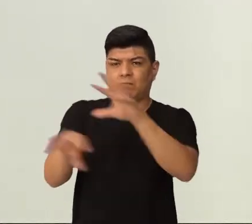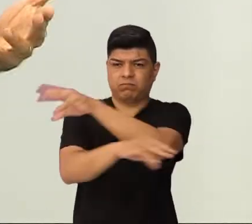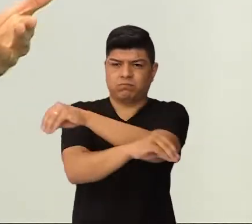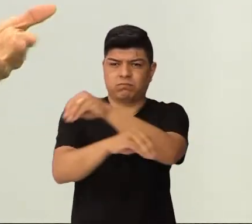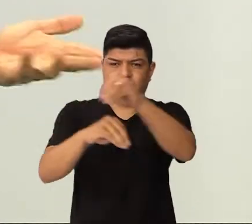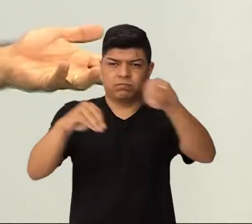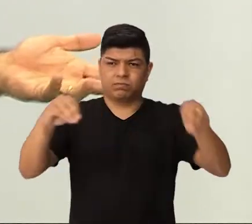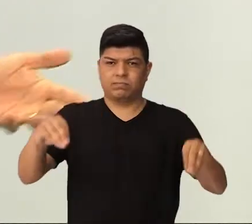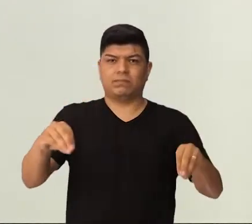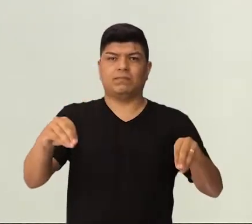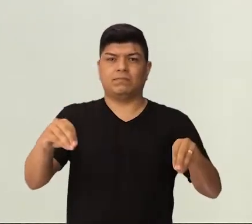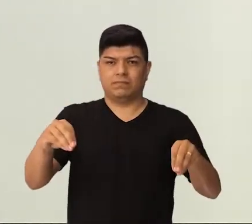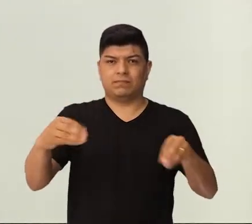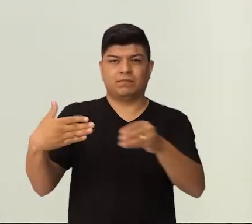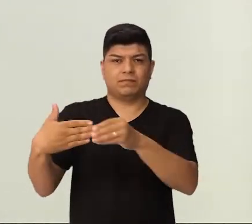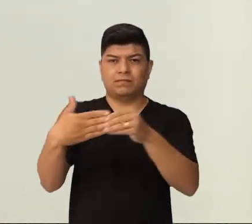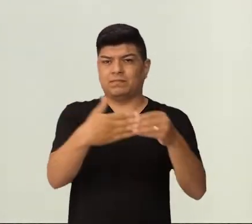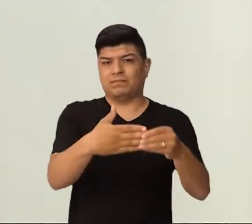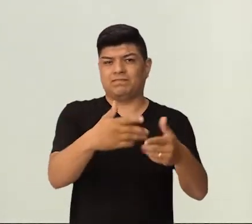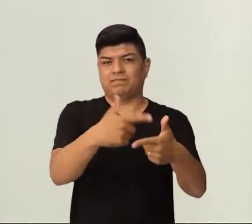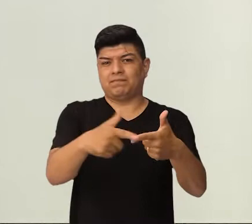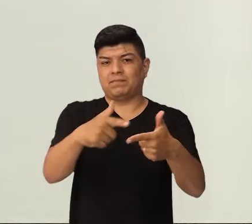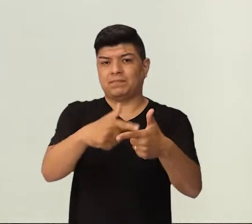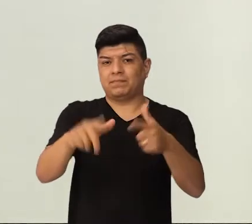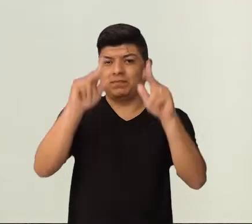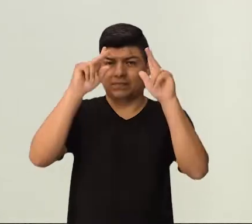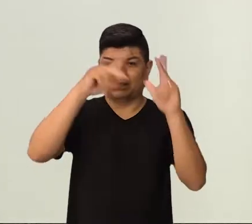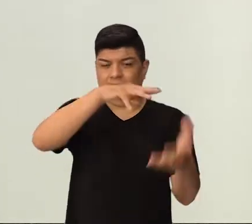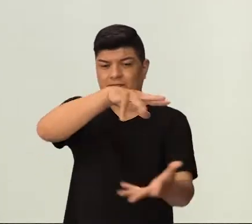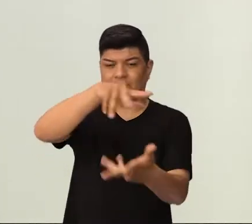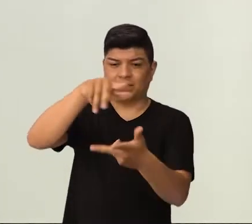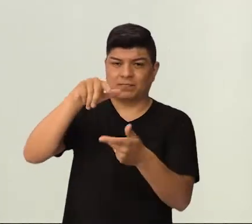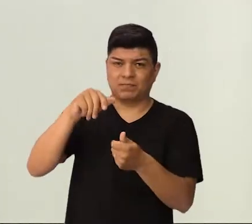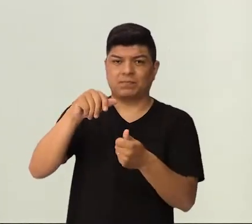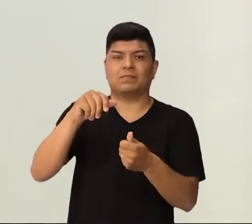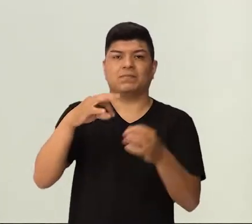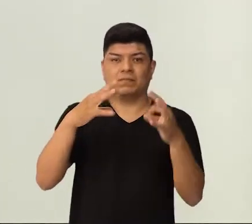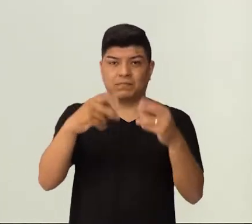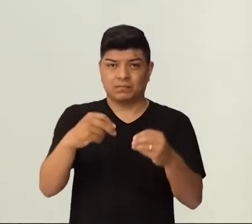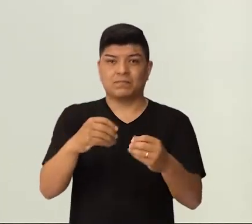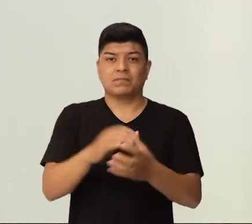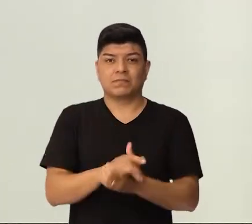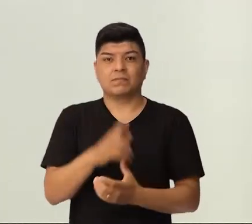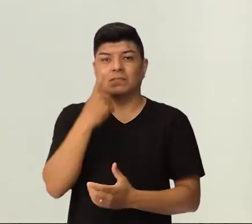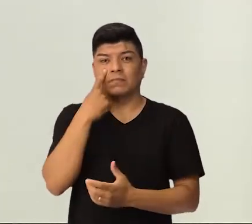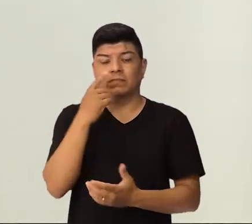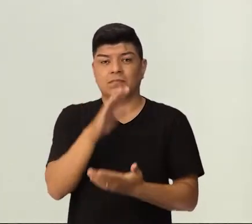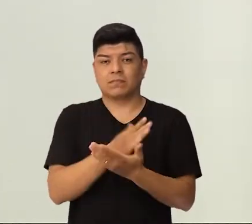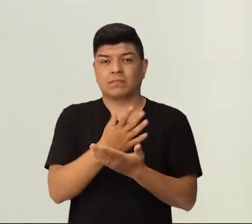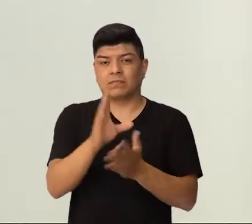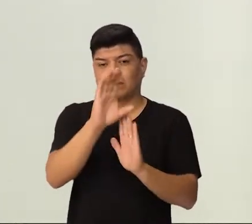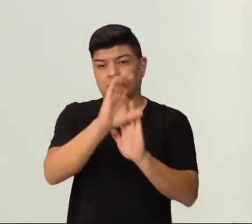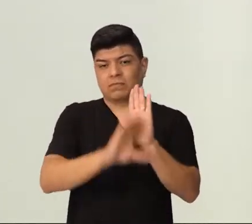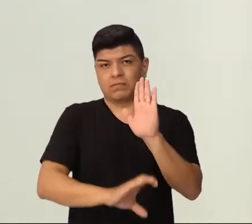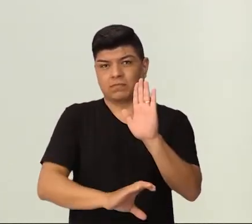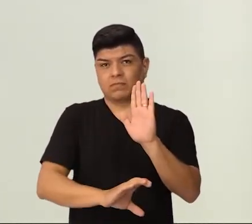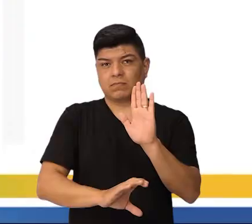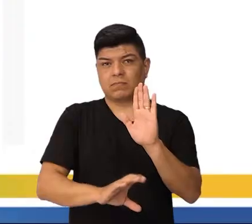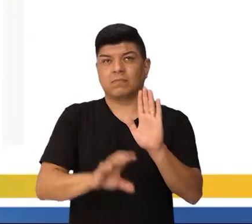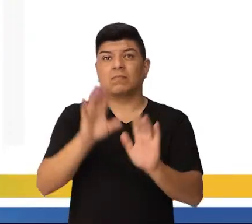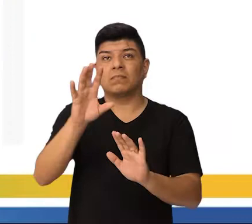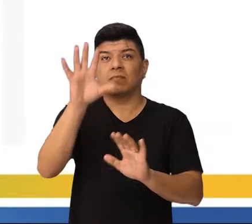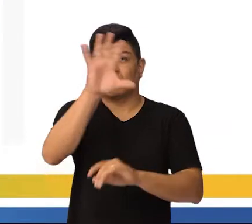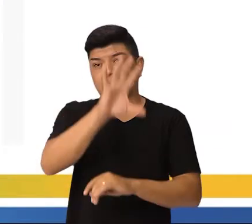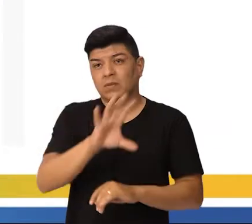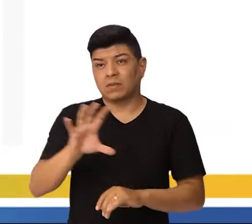reversiva que trazem danos para a humanidade como um todo. Vamos lá então ver alguns conceitos. Dinâmica